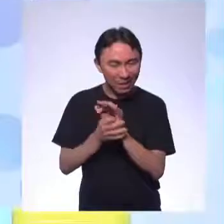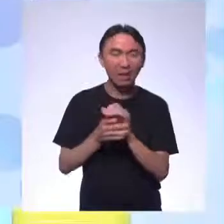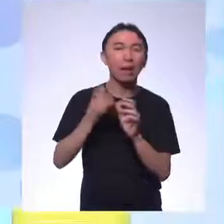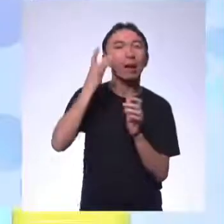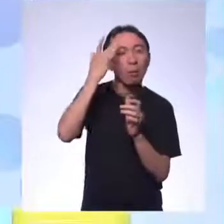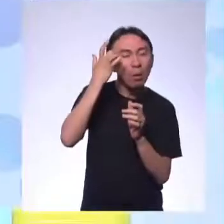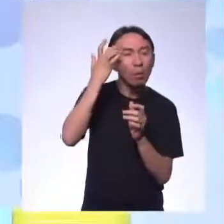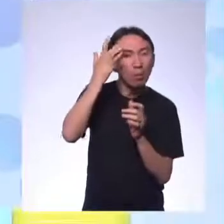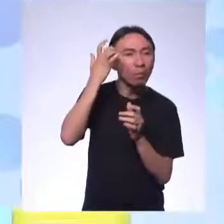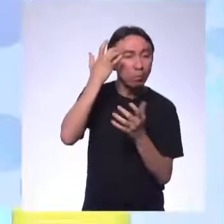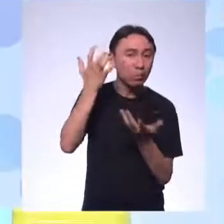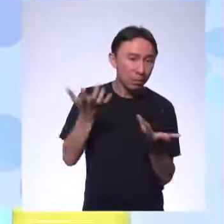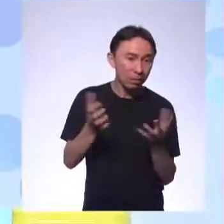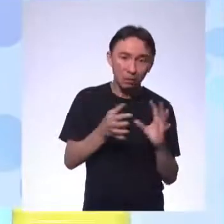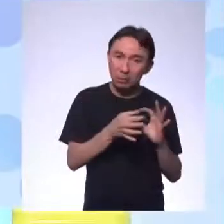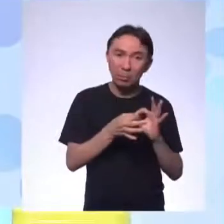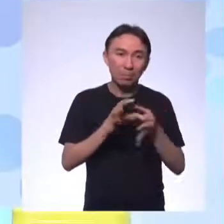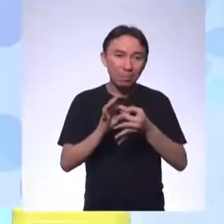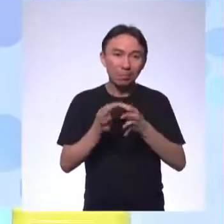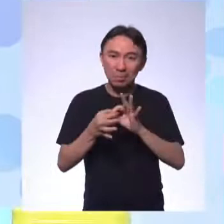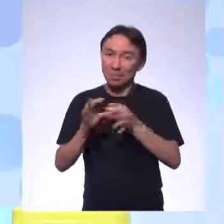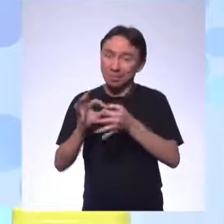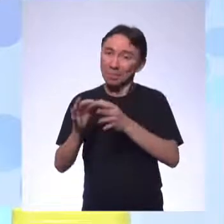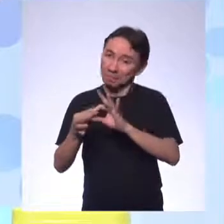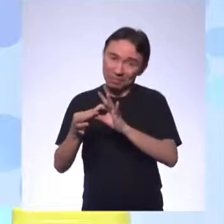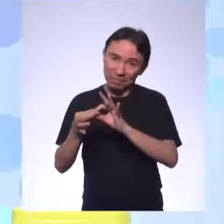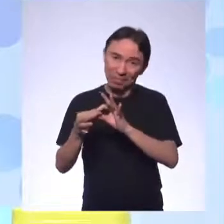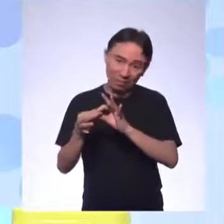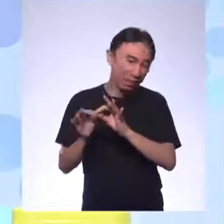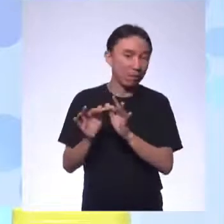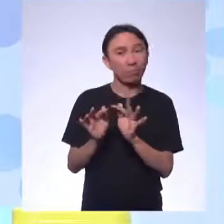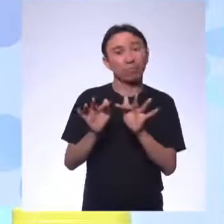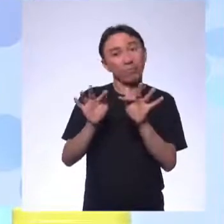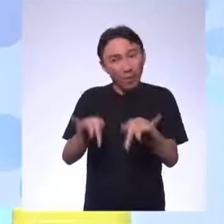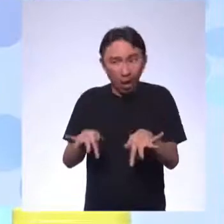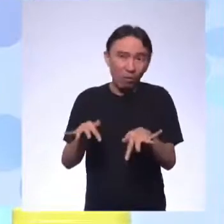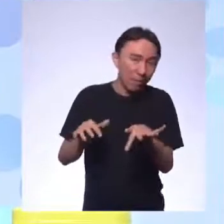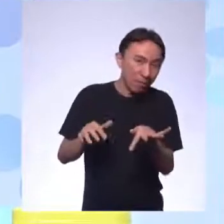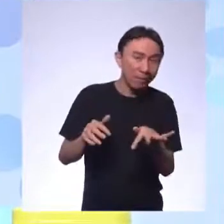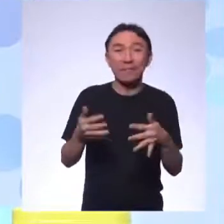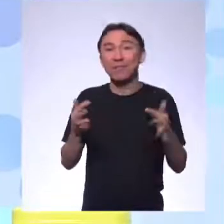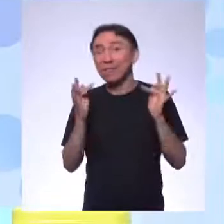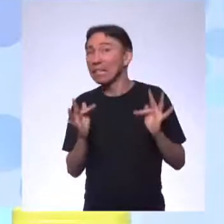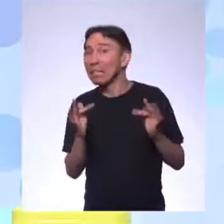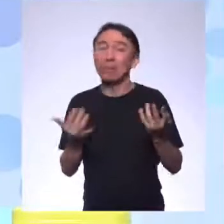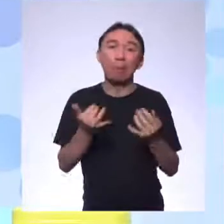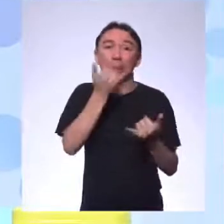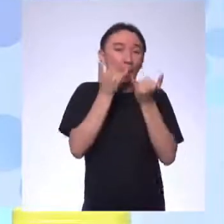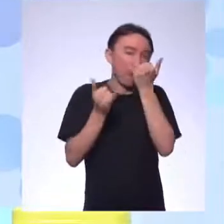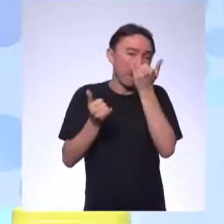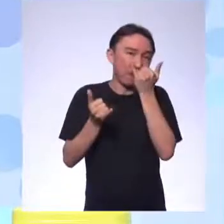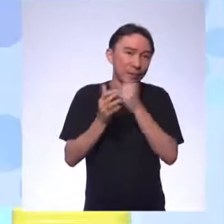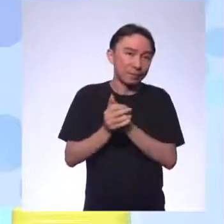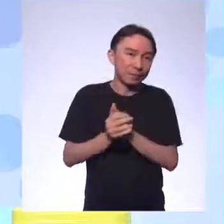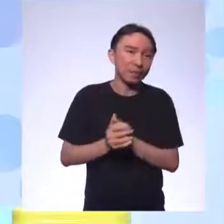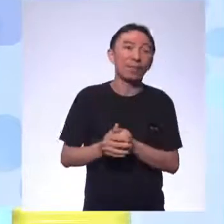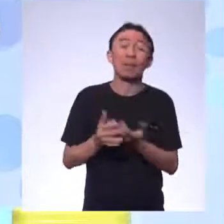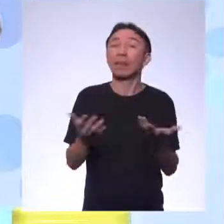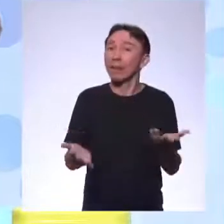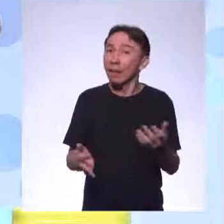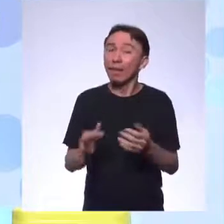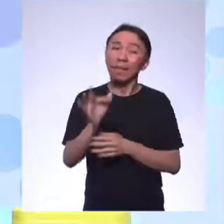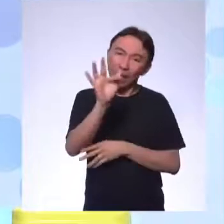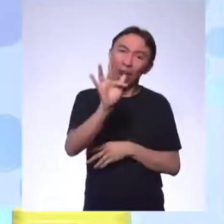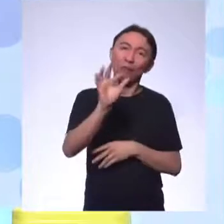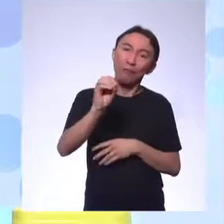como numa corrente indo para um final feliz, trágico. Assim, a questão é, o folhetim, a conexão seriada